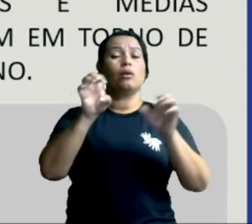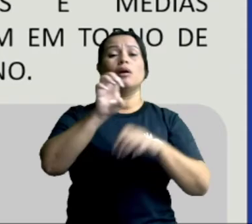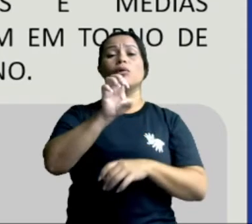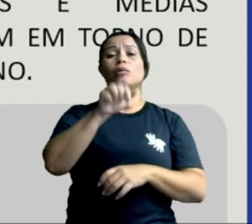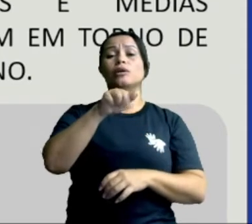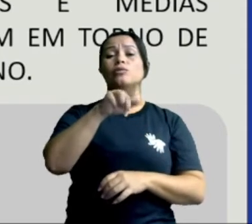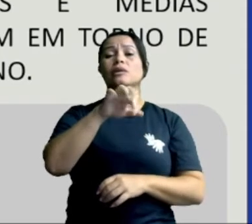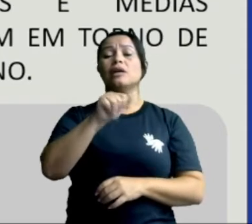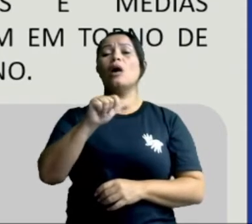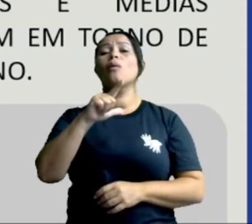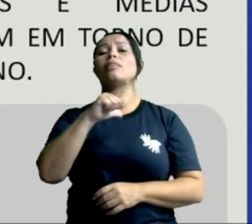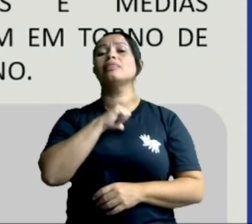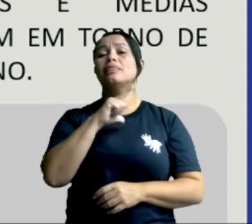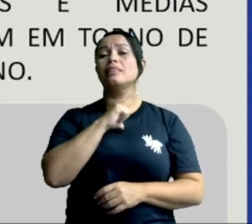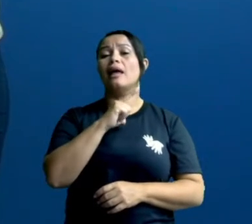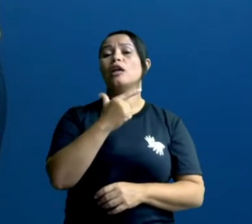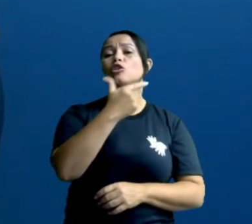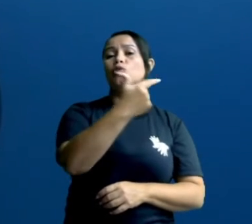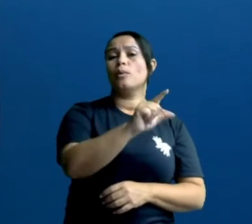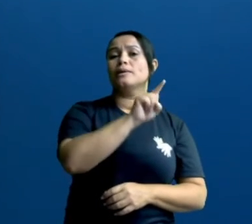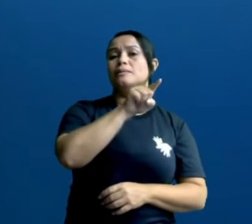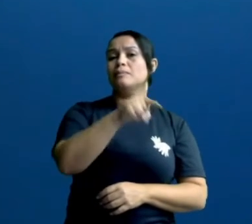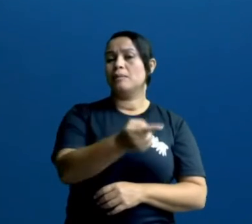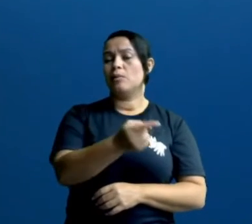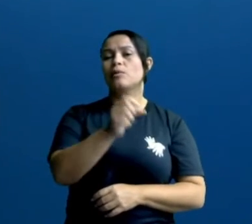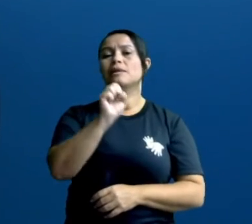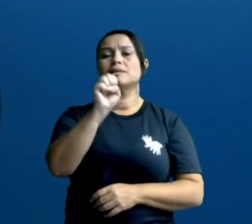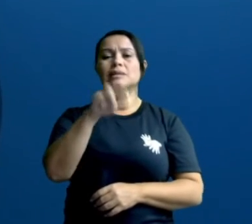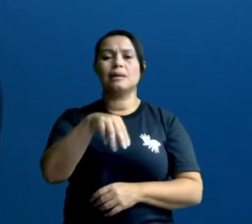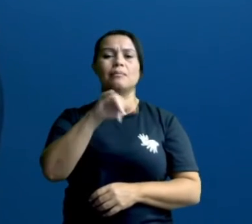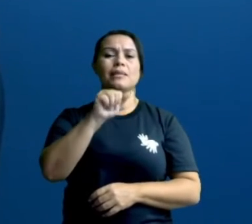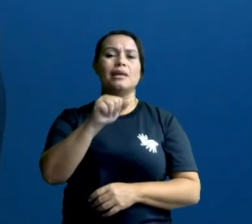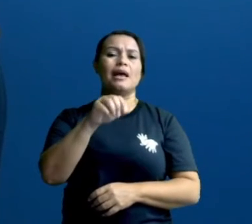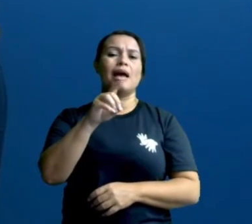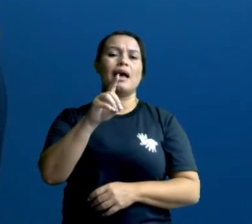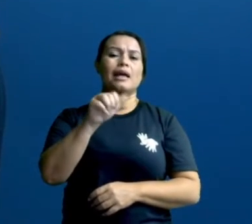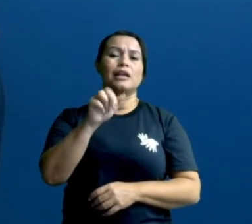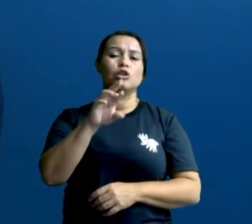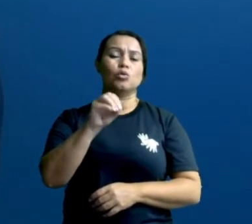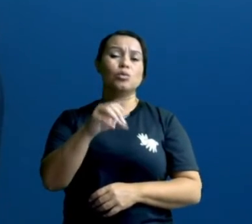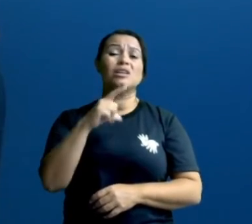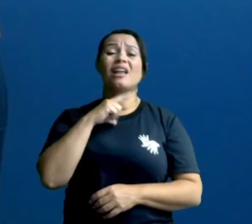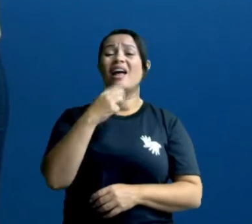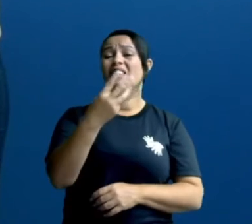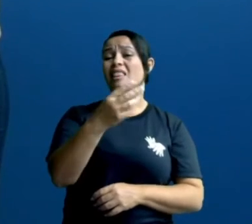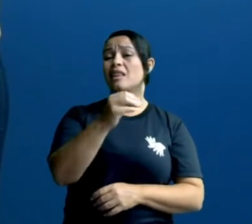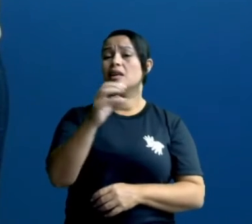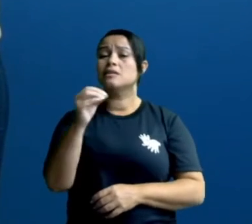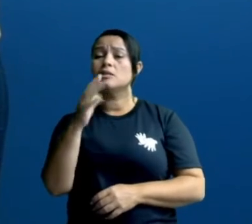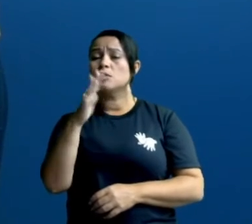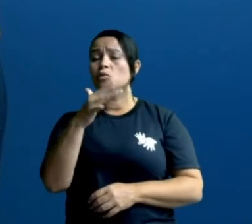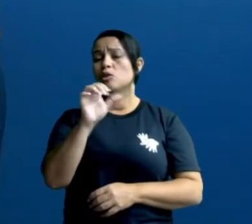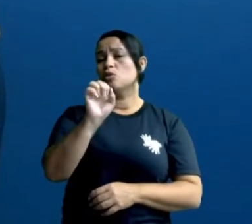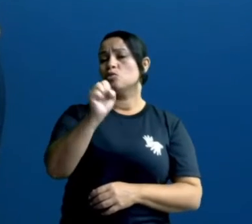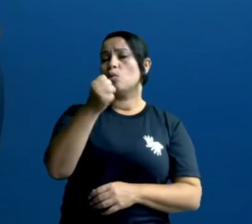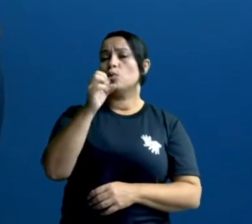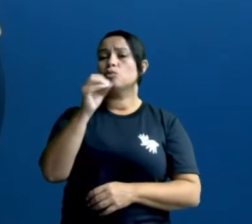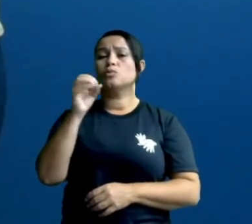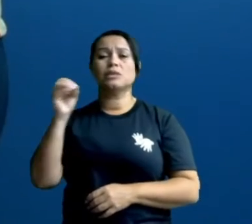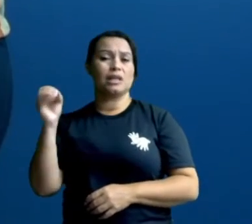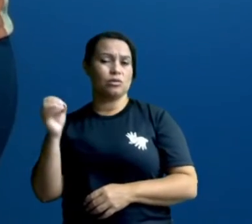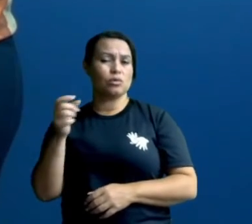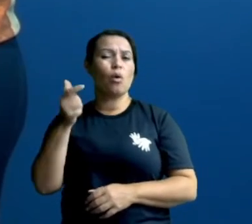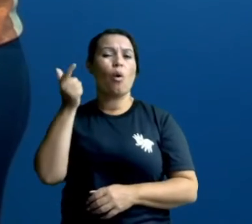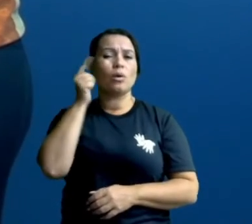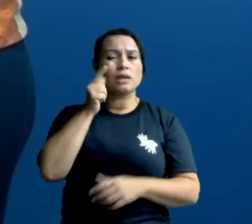dois mil milímetros por ano quando é semiárido a gente veio essa variação de presente e oitocentos né então a gente